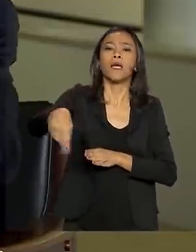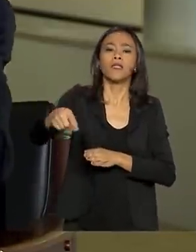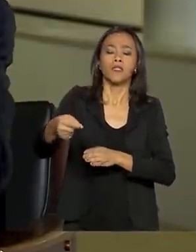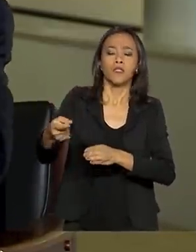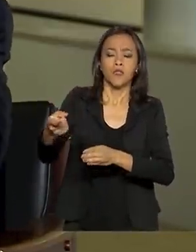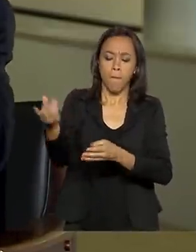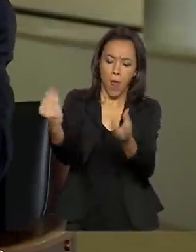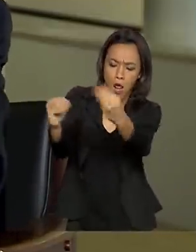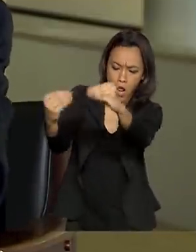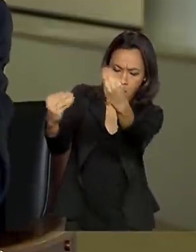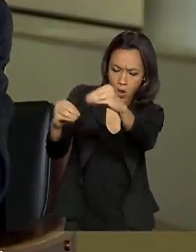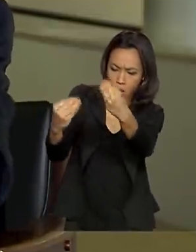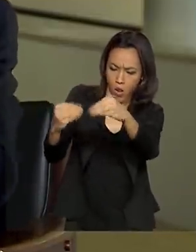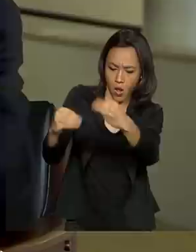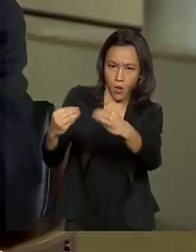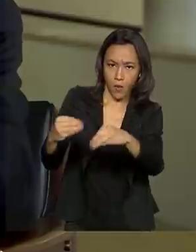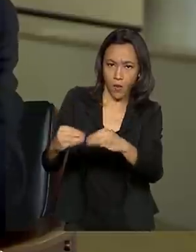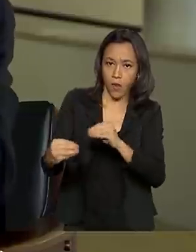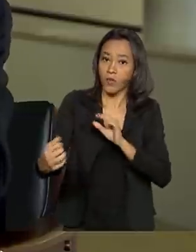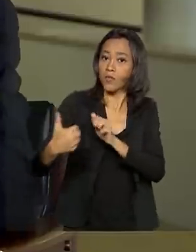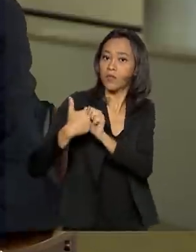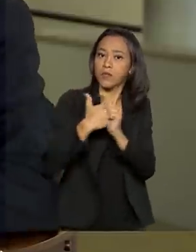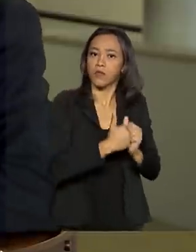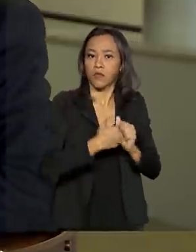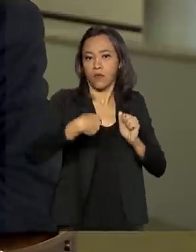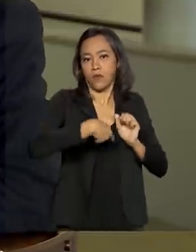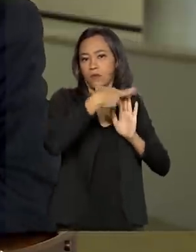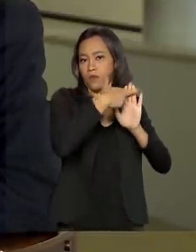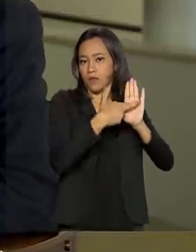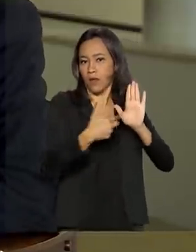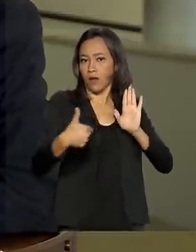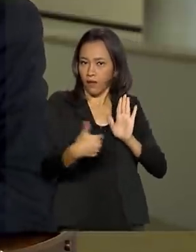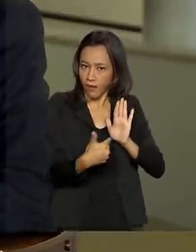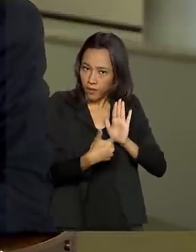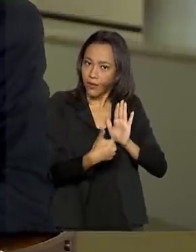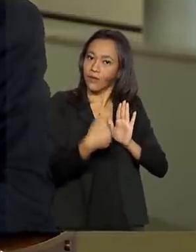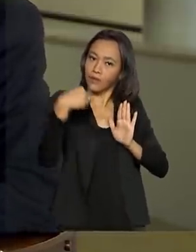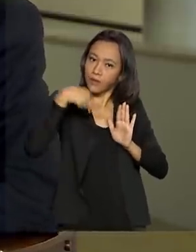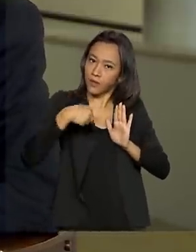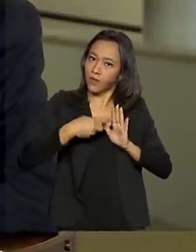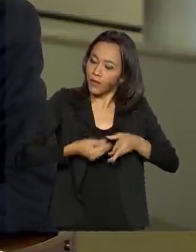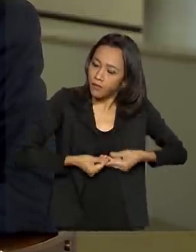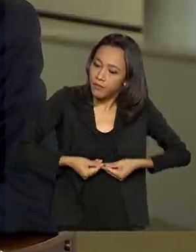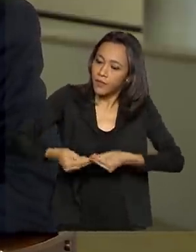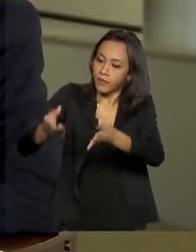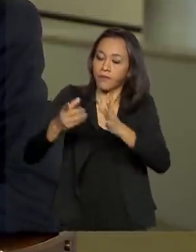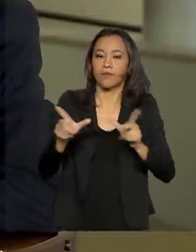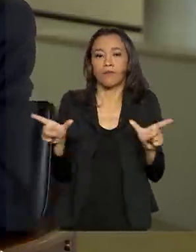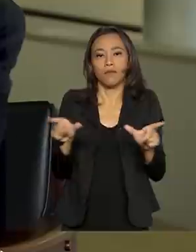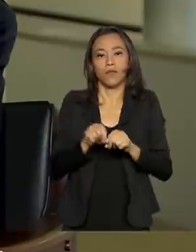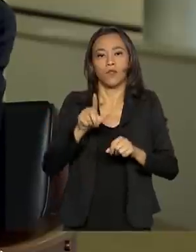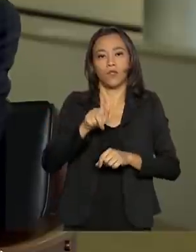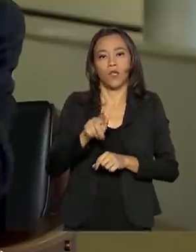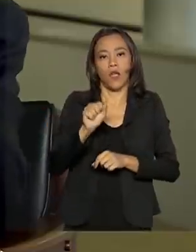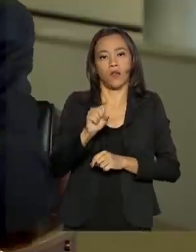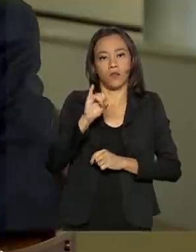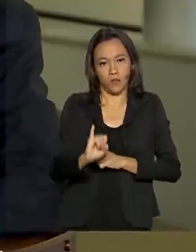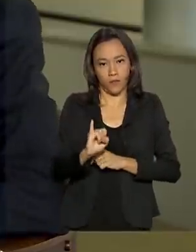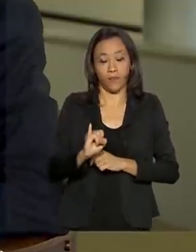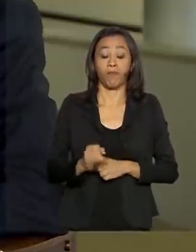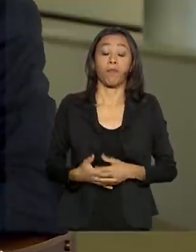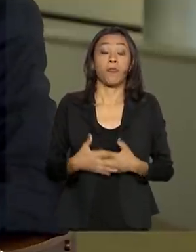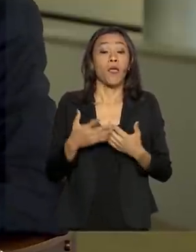suas diretrizes na área cibernética em cima dos documentos que saem do GSI. No nosso caso